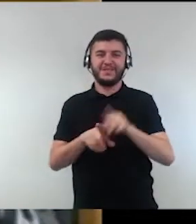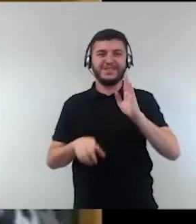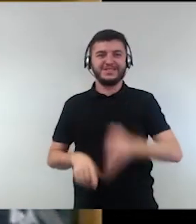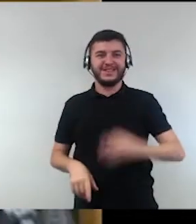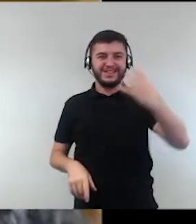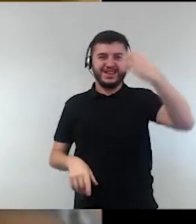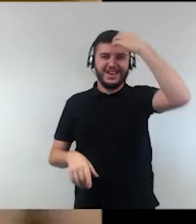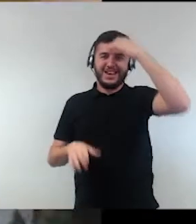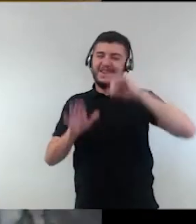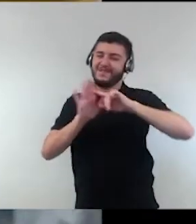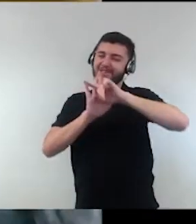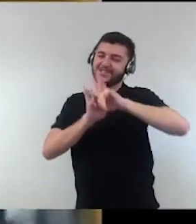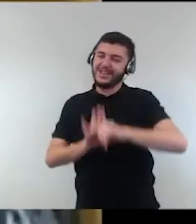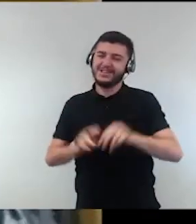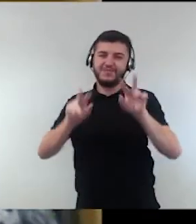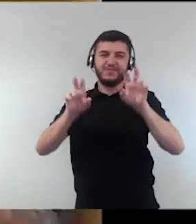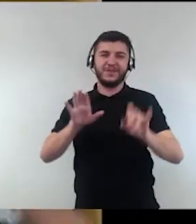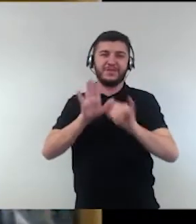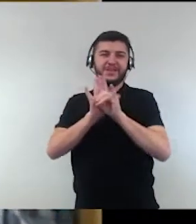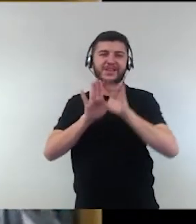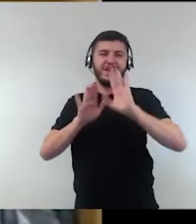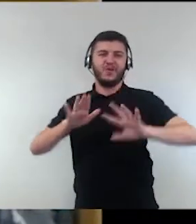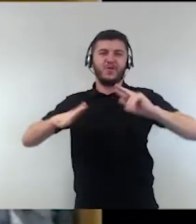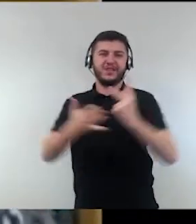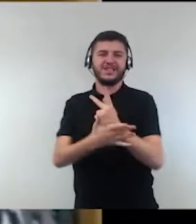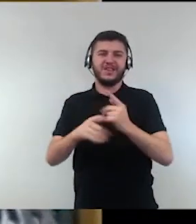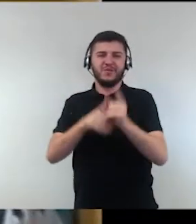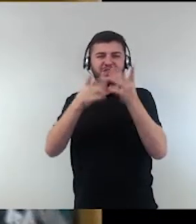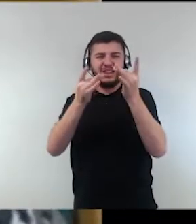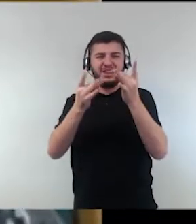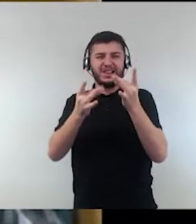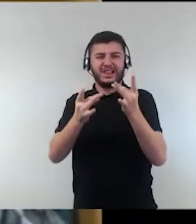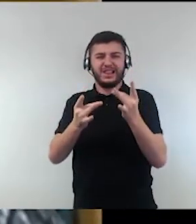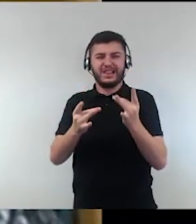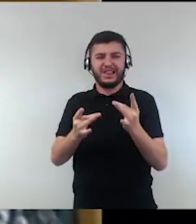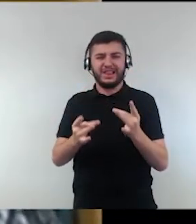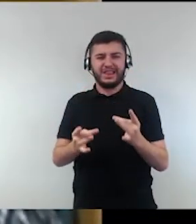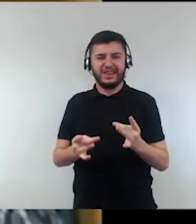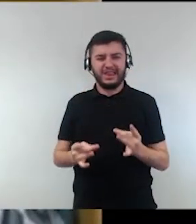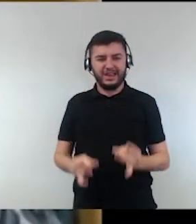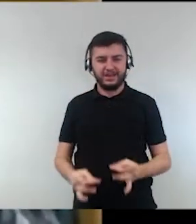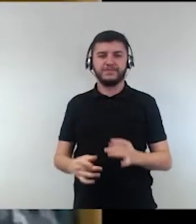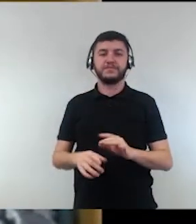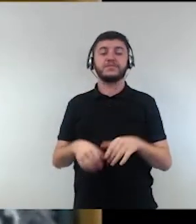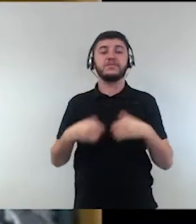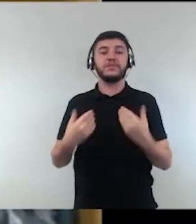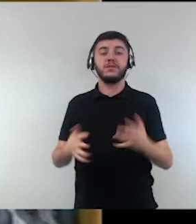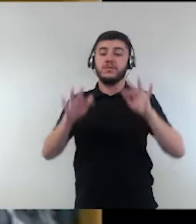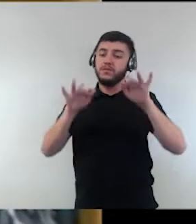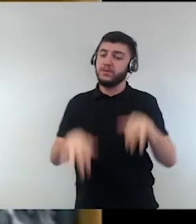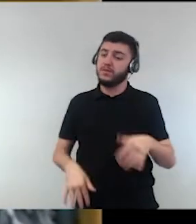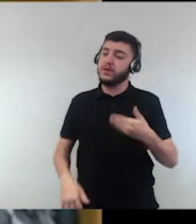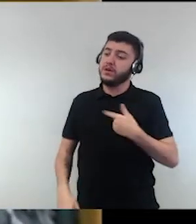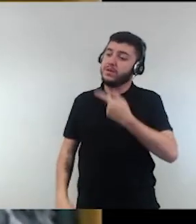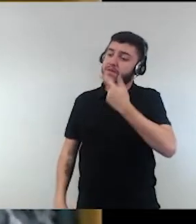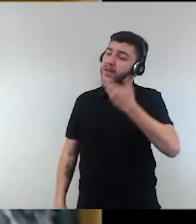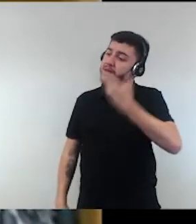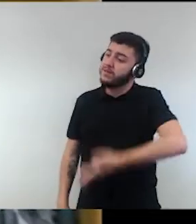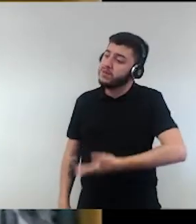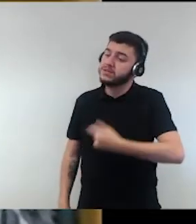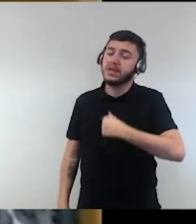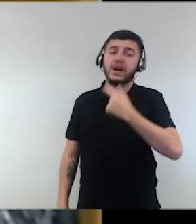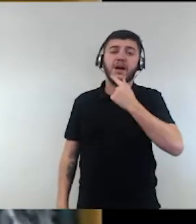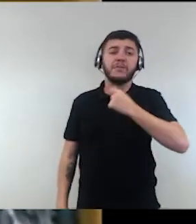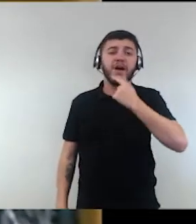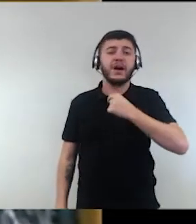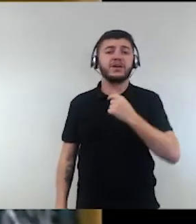da identidade, de tudo o que aconteceu na tragédia. E, no final, eu disse para ele, rapaz, pensa bem na